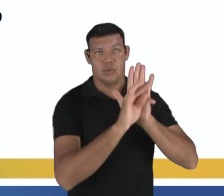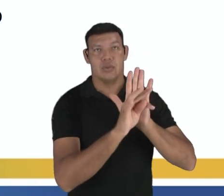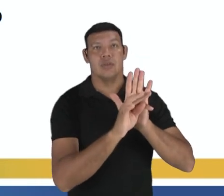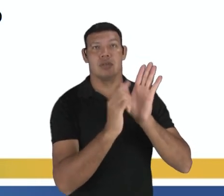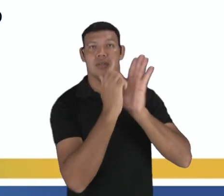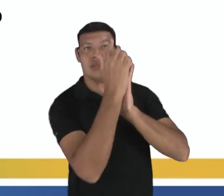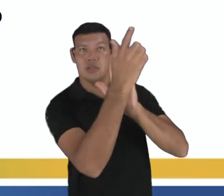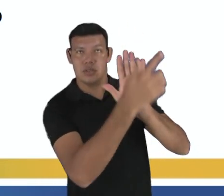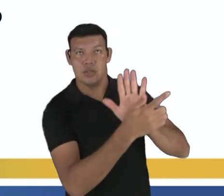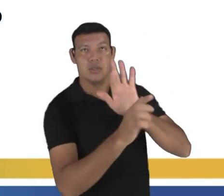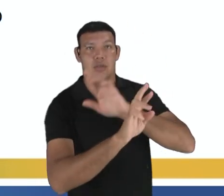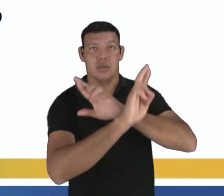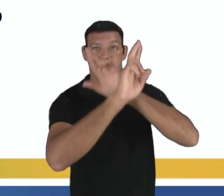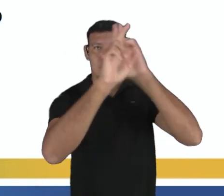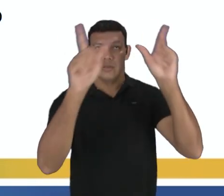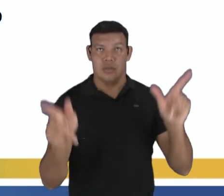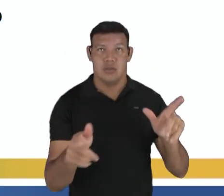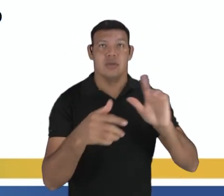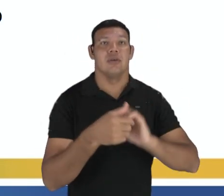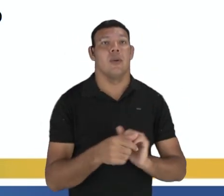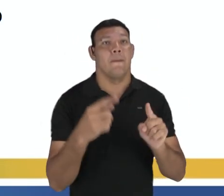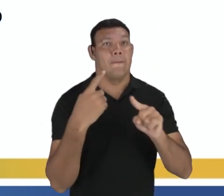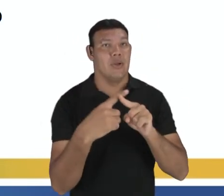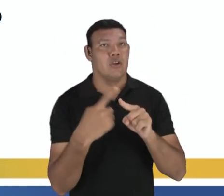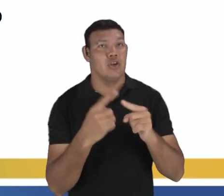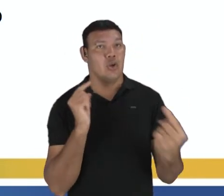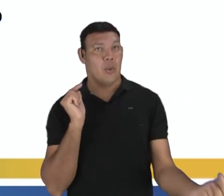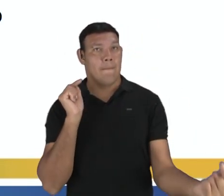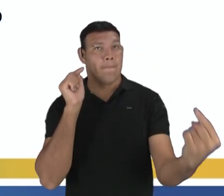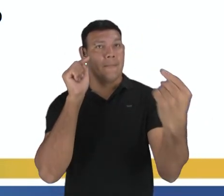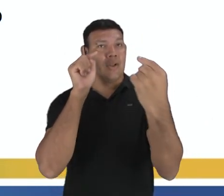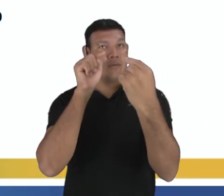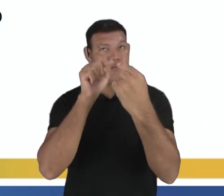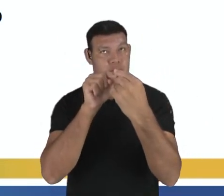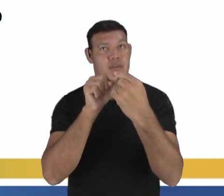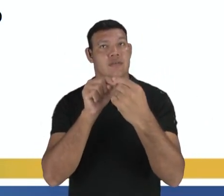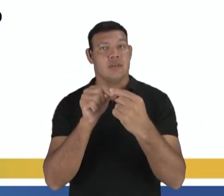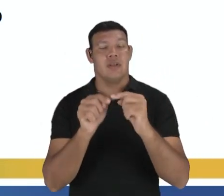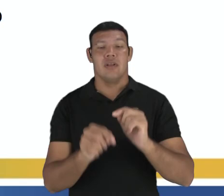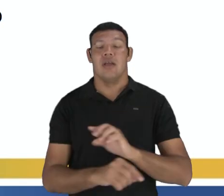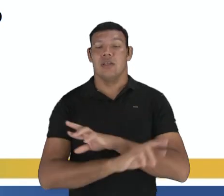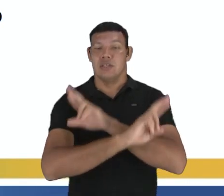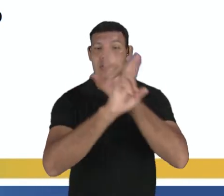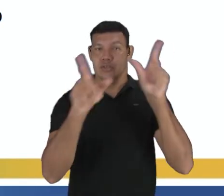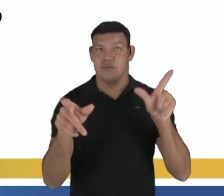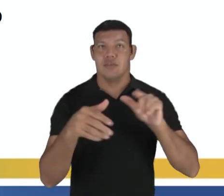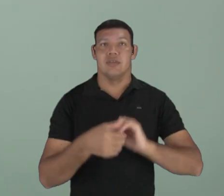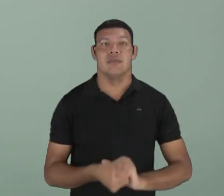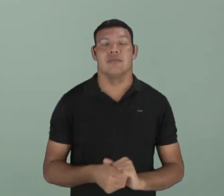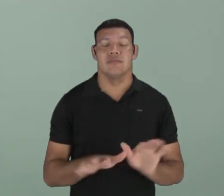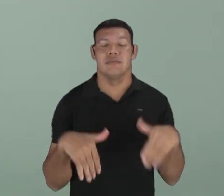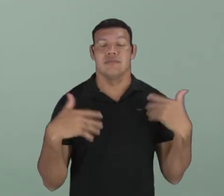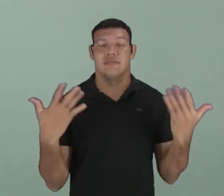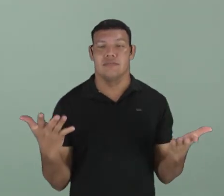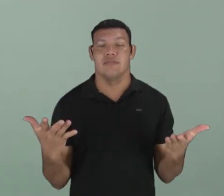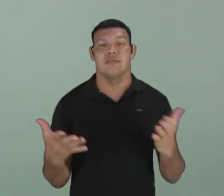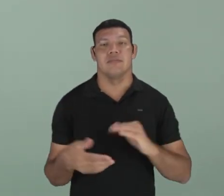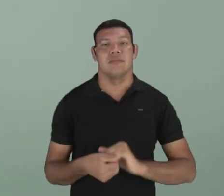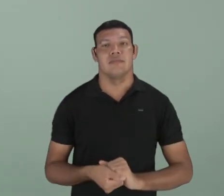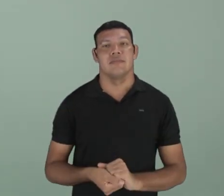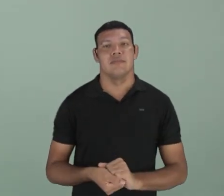gêneros diferentes. Apesar da intertextualidade, foram elaborados com finalidades